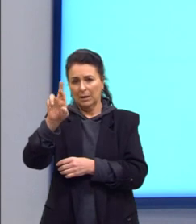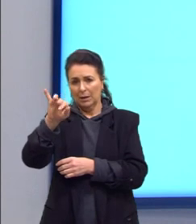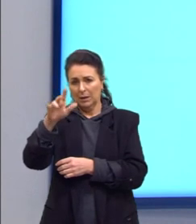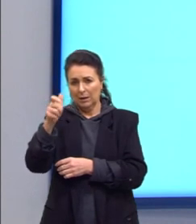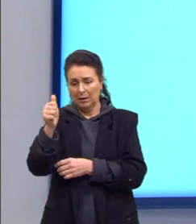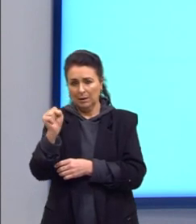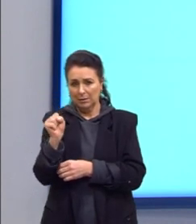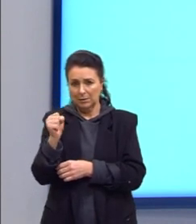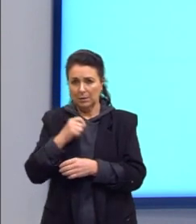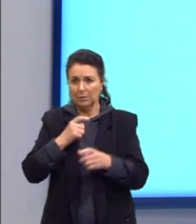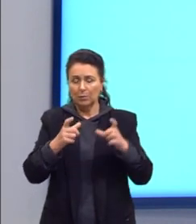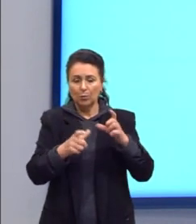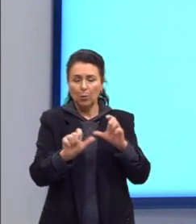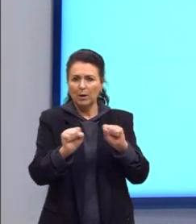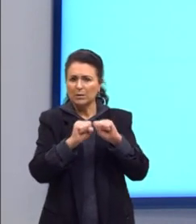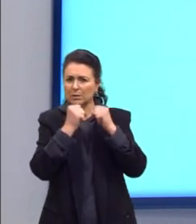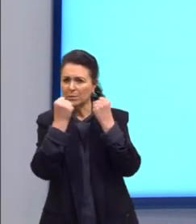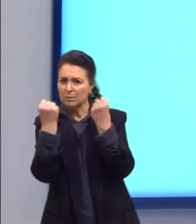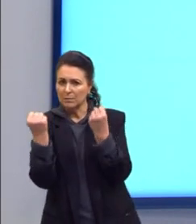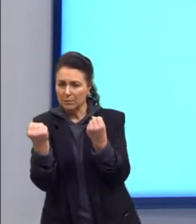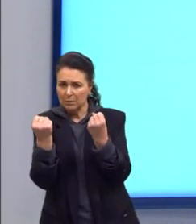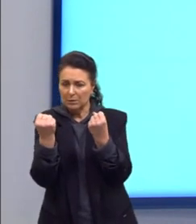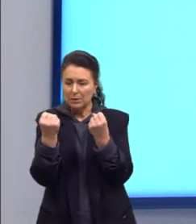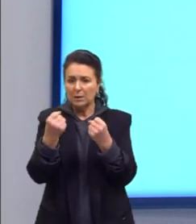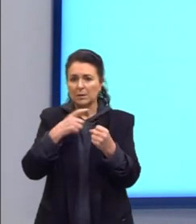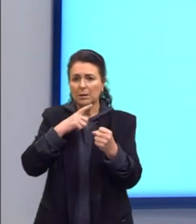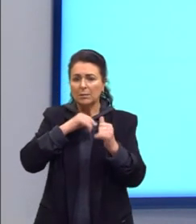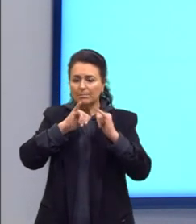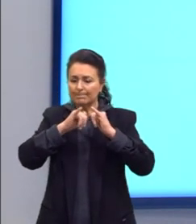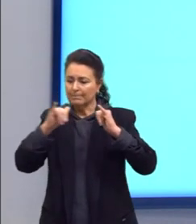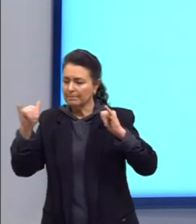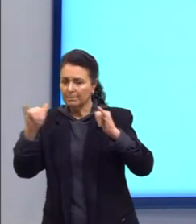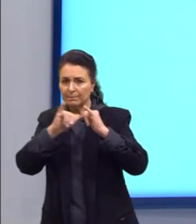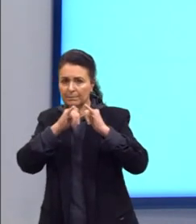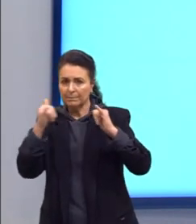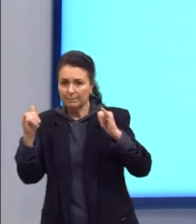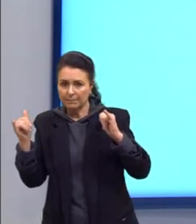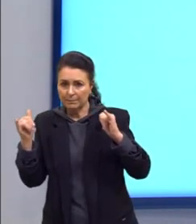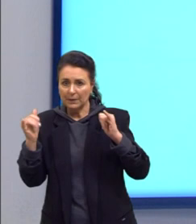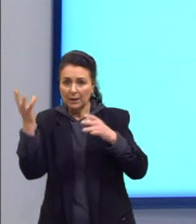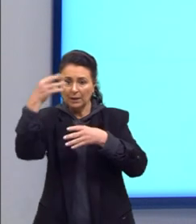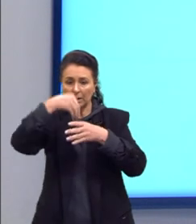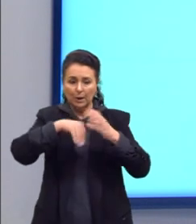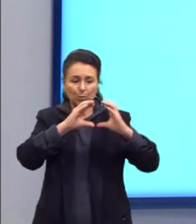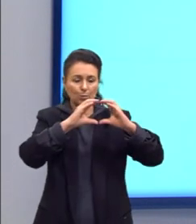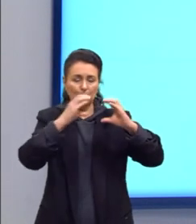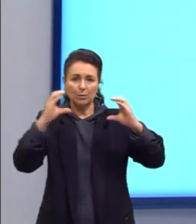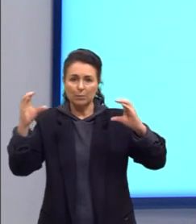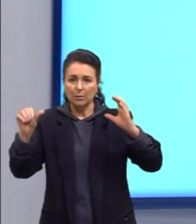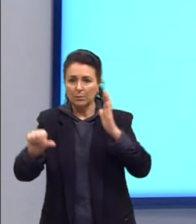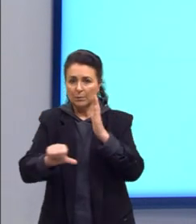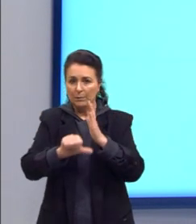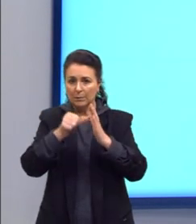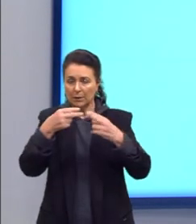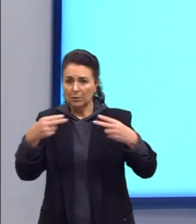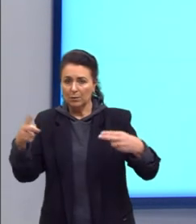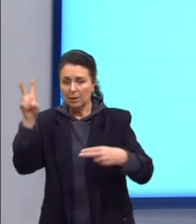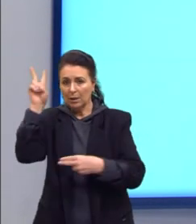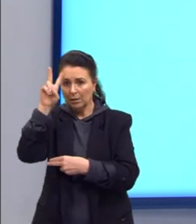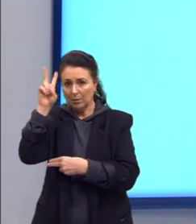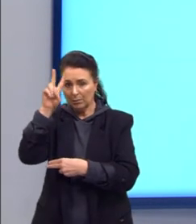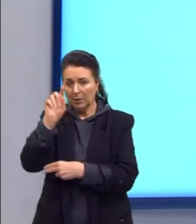que duas forças eletromotrizes né que trazem então energia para esse circuito então primeira coisa a gente tem que lembrar